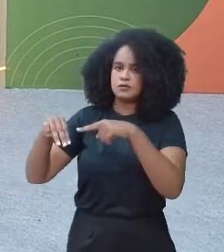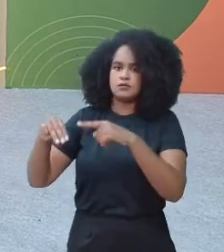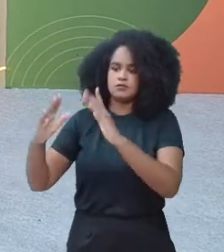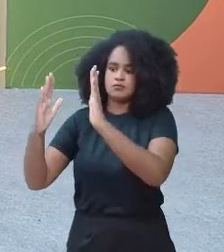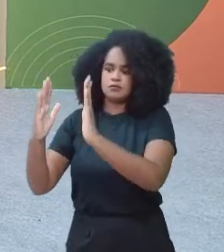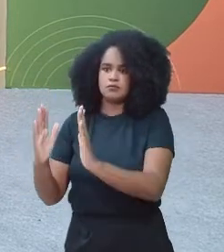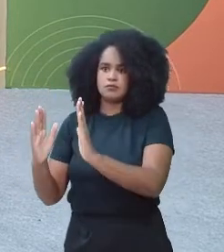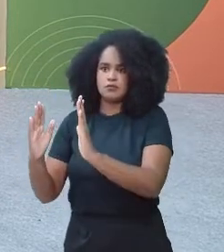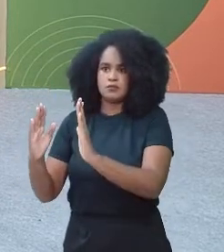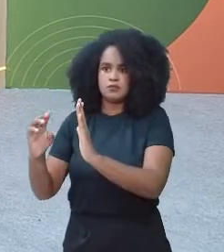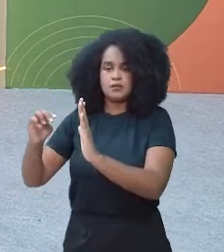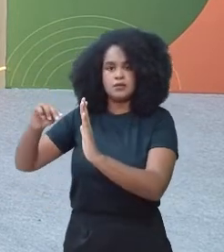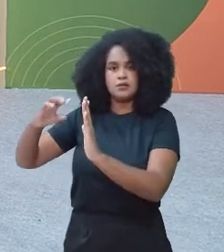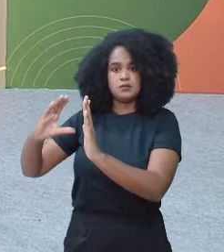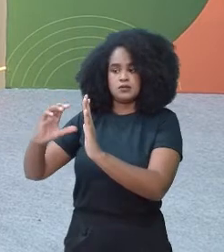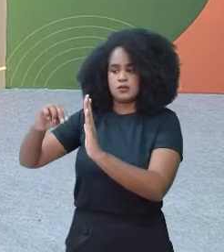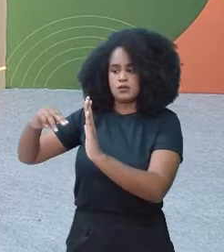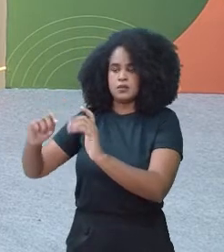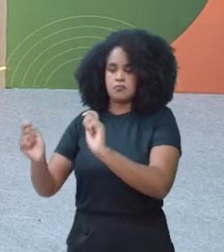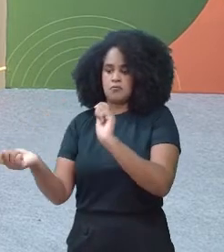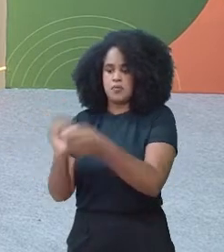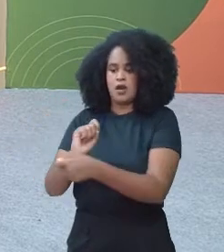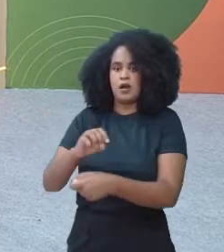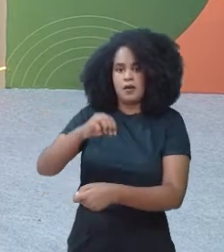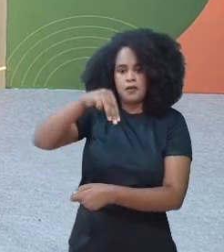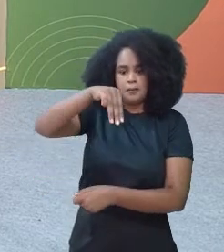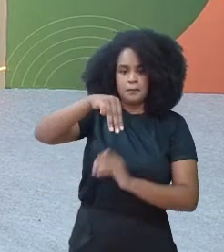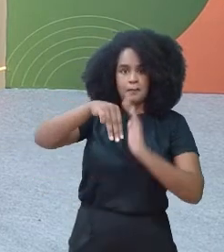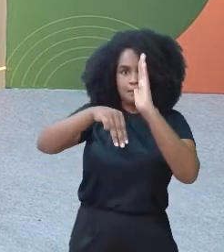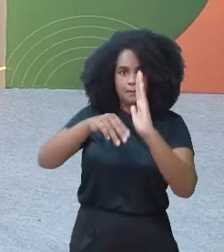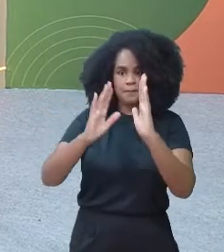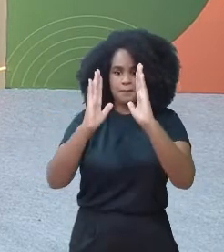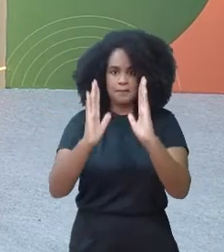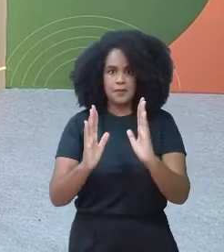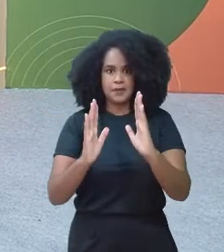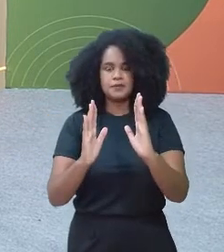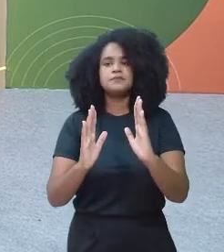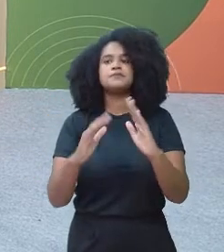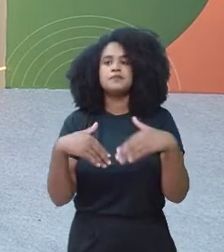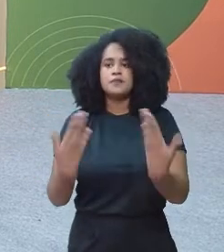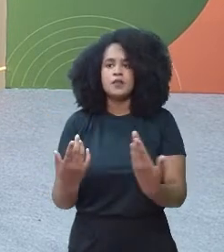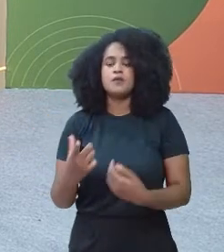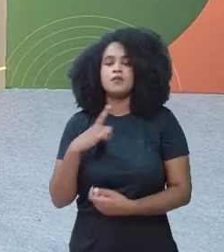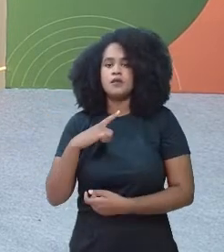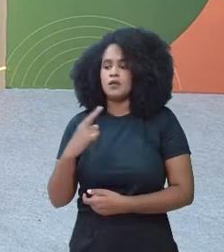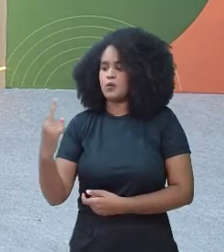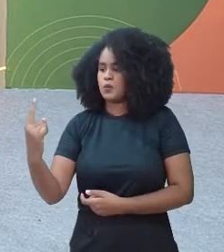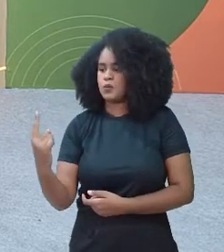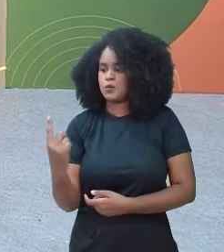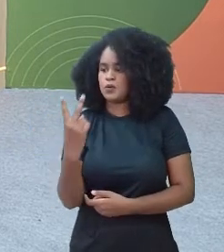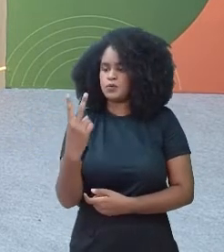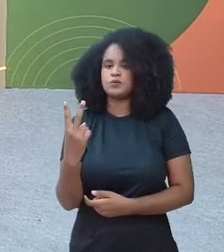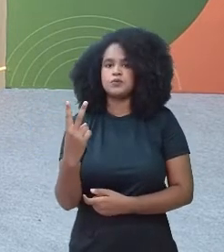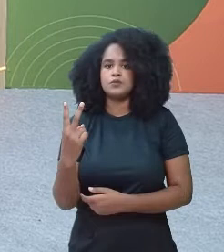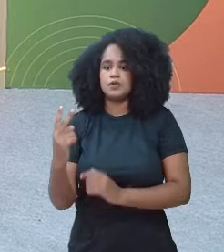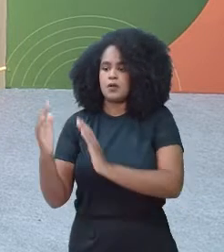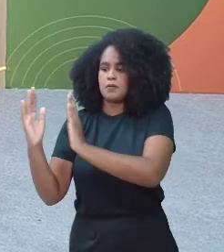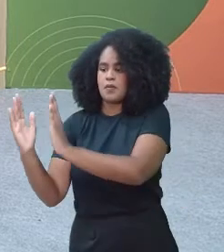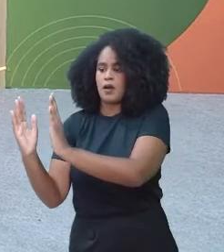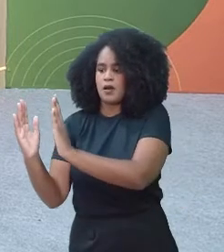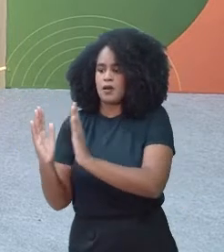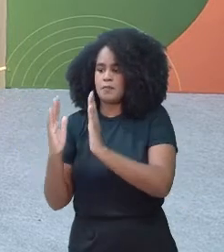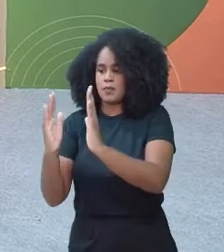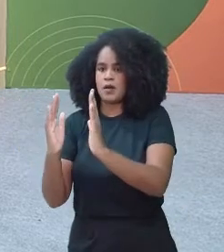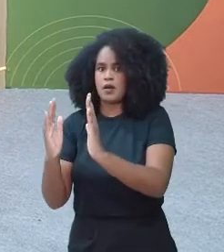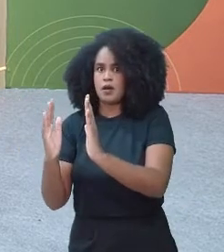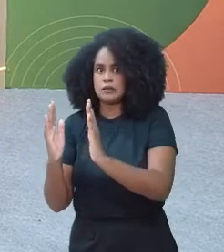fazer, do centímetro para o metro, a gente tem aqui, ó, 1, 2 unidades para mudar. Sair do centímetro,